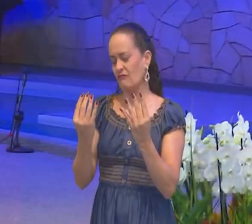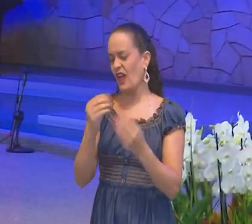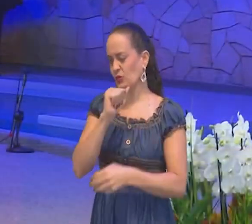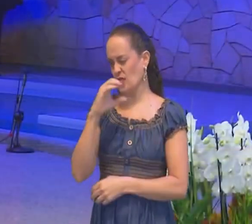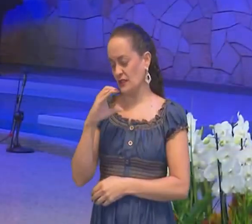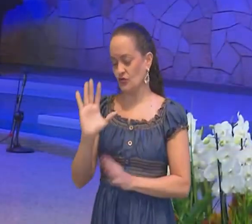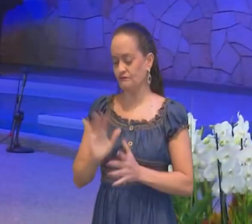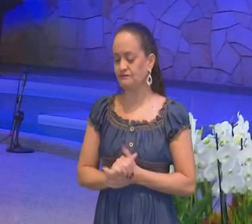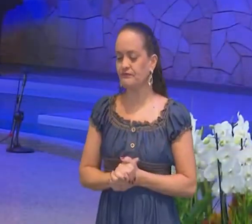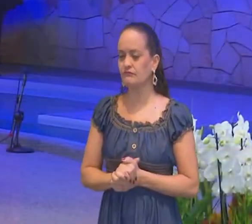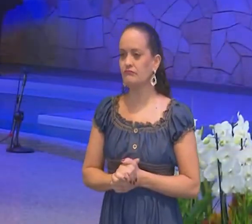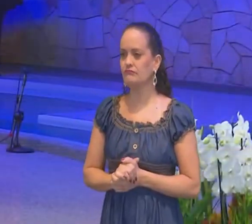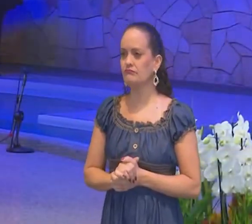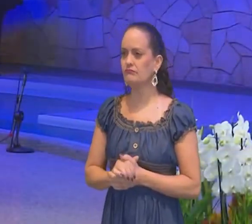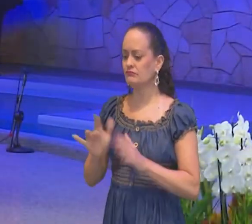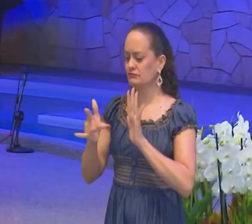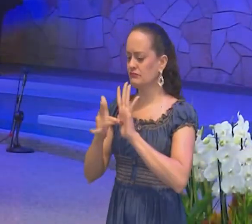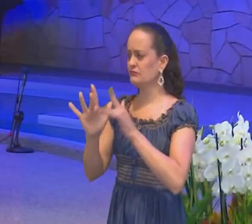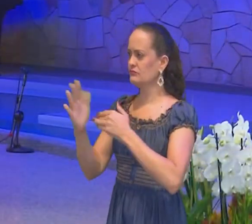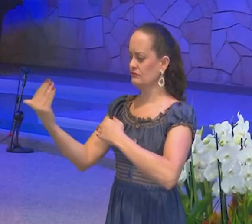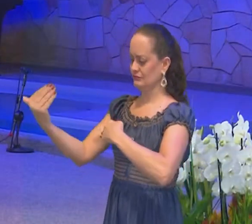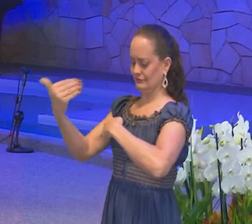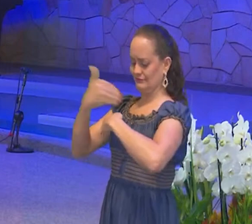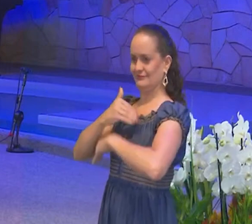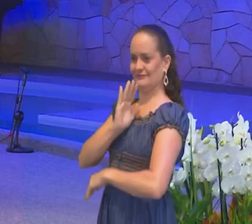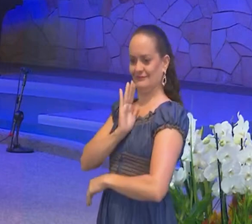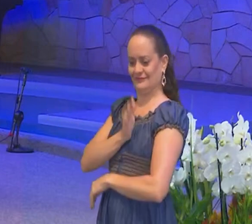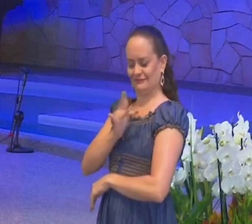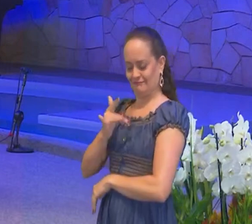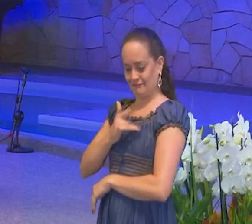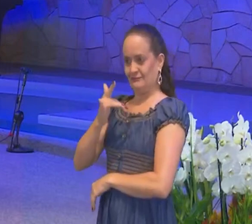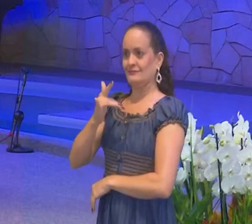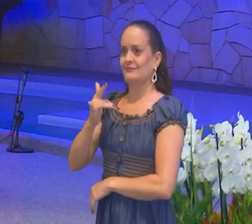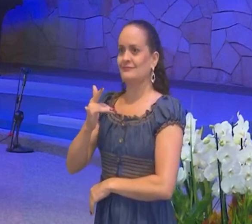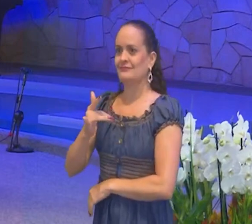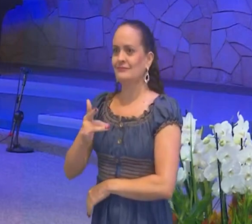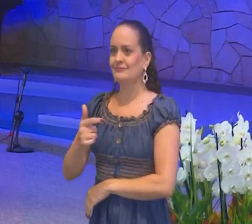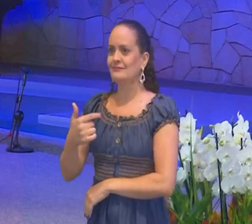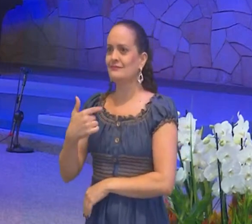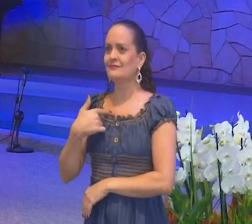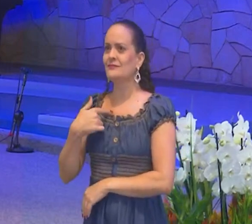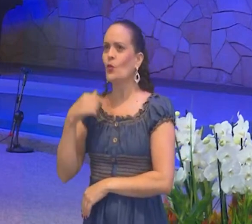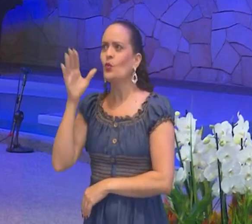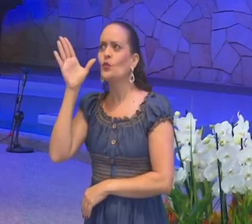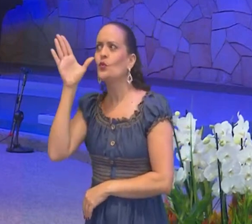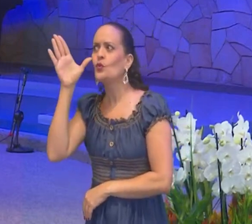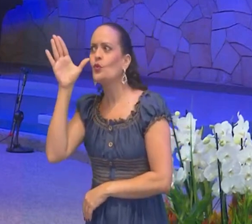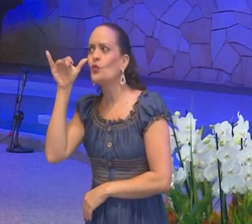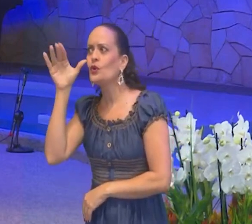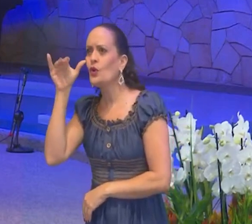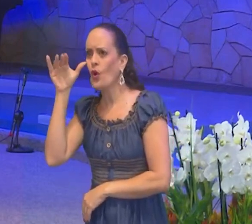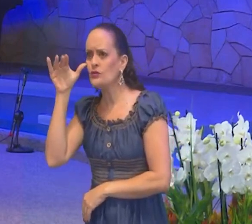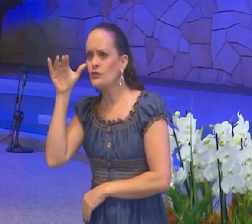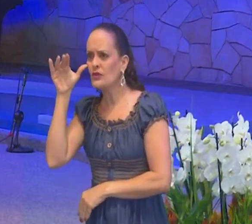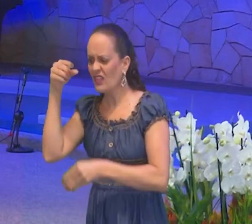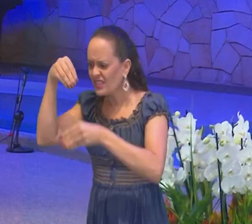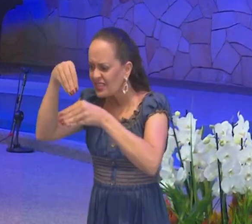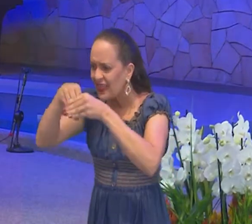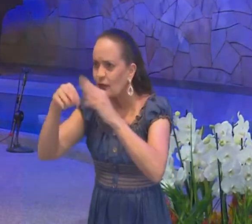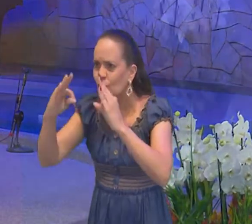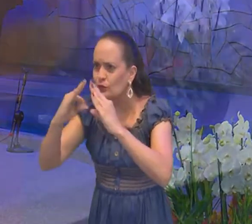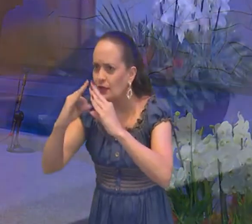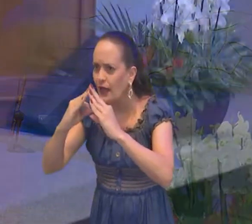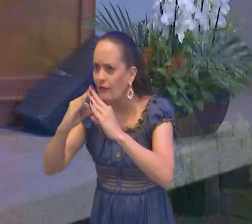no dia que Jesus entrou no meu coração, eu curiosamente não estava dentro do templo, apesar de já